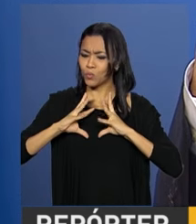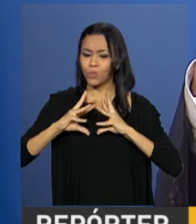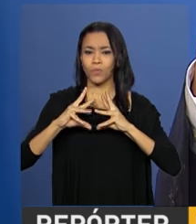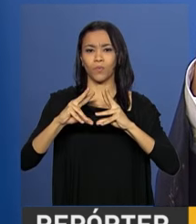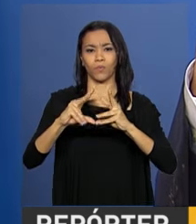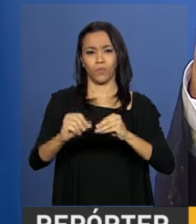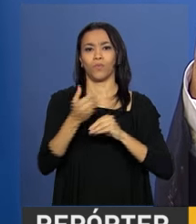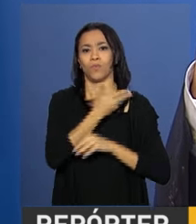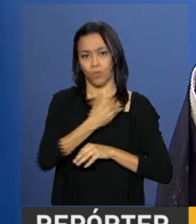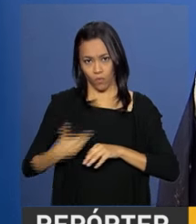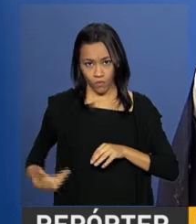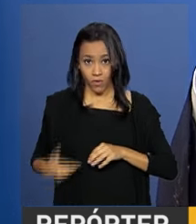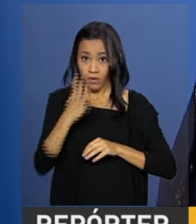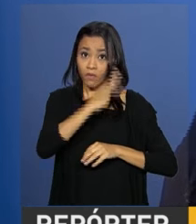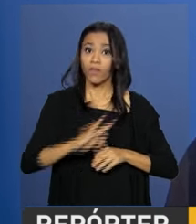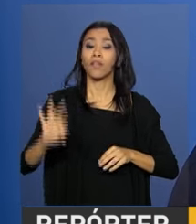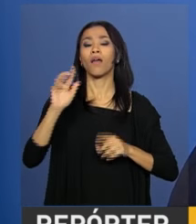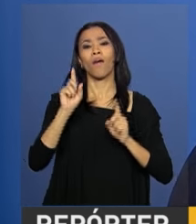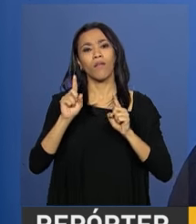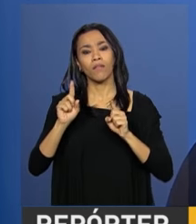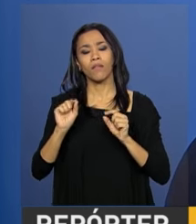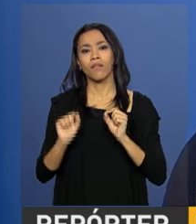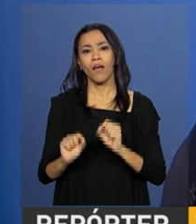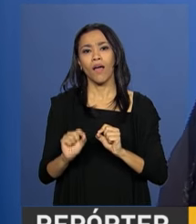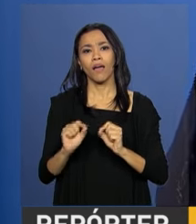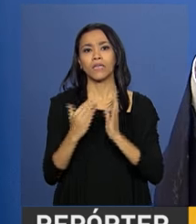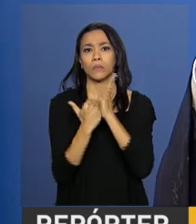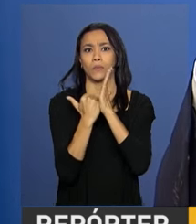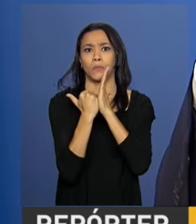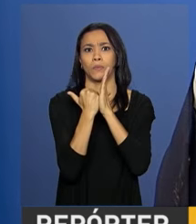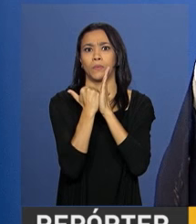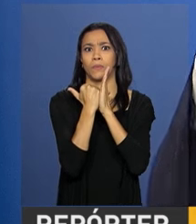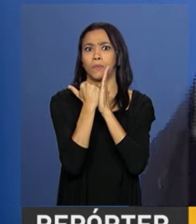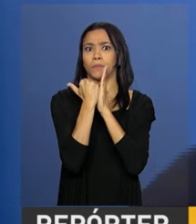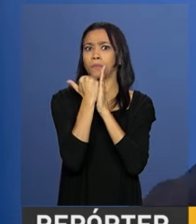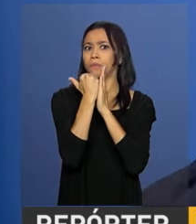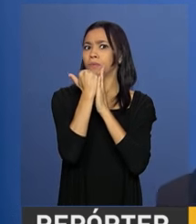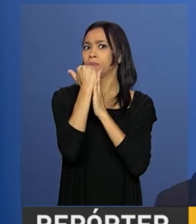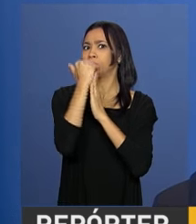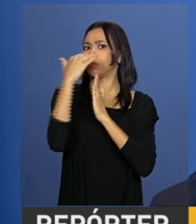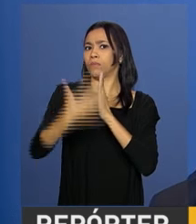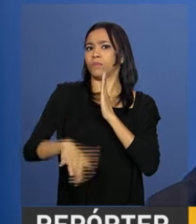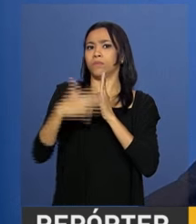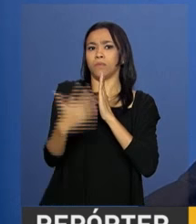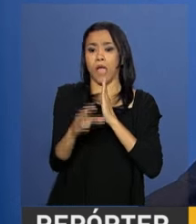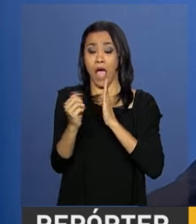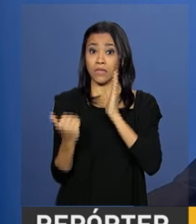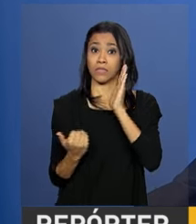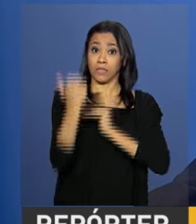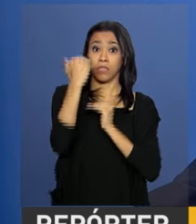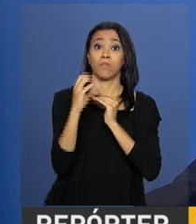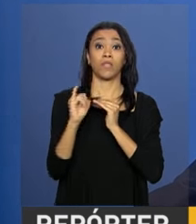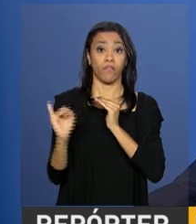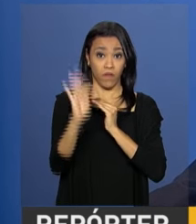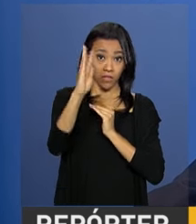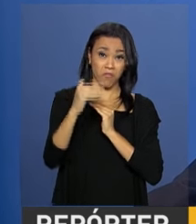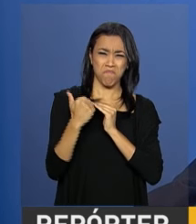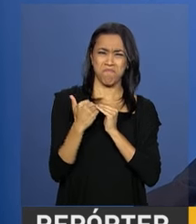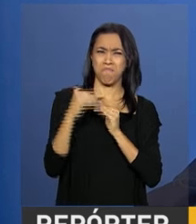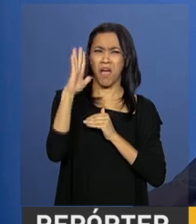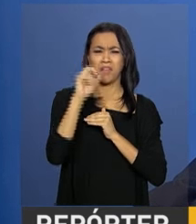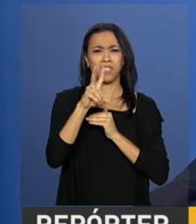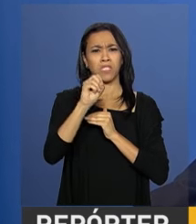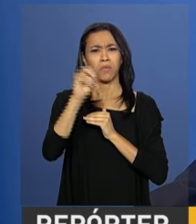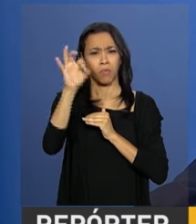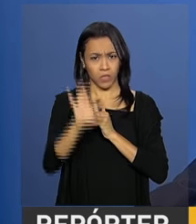do governo federal, primária, cresceu acima da inflação mais de 50%, enquanto